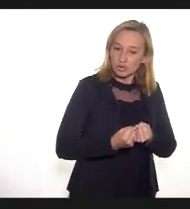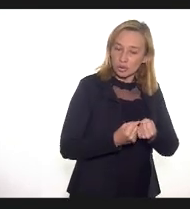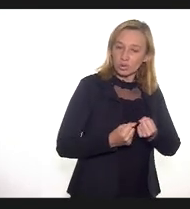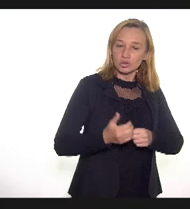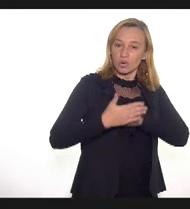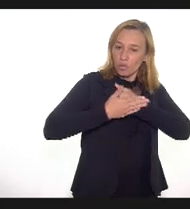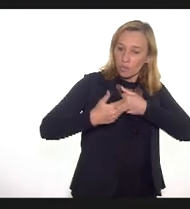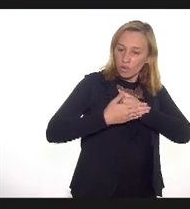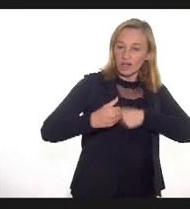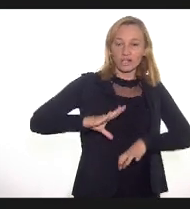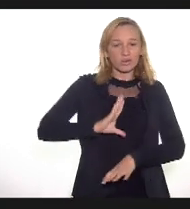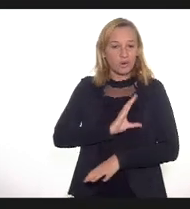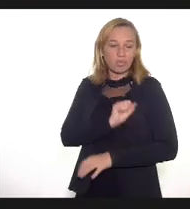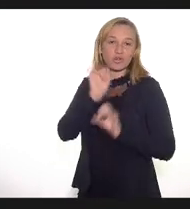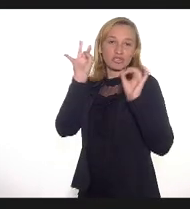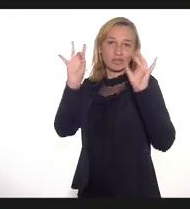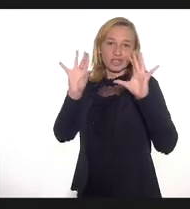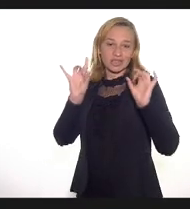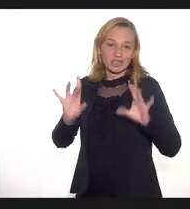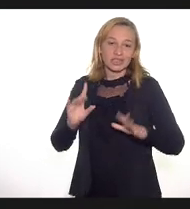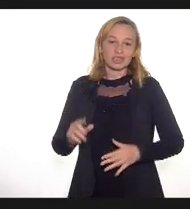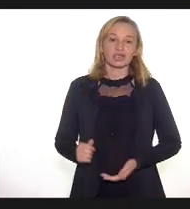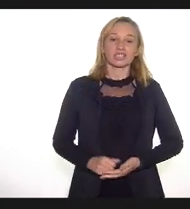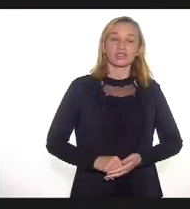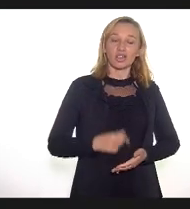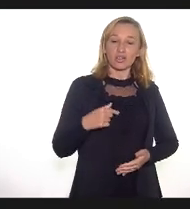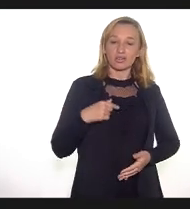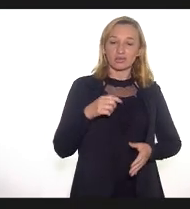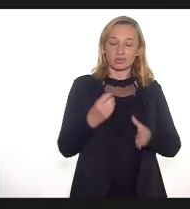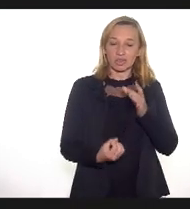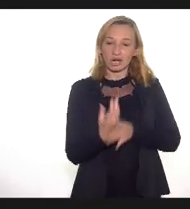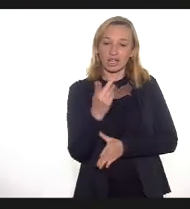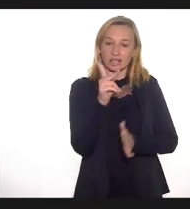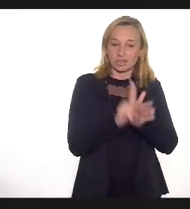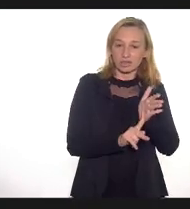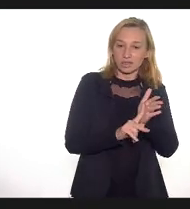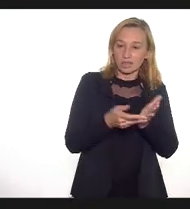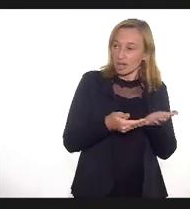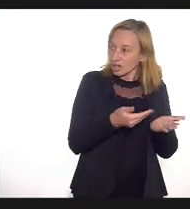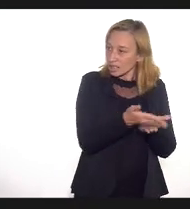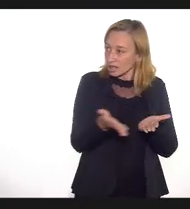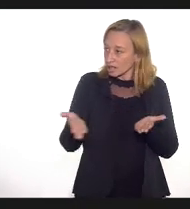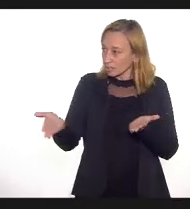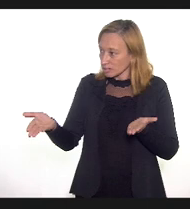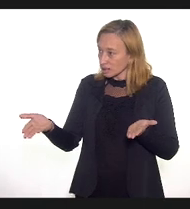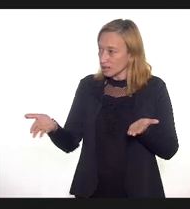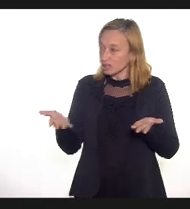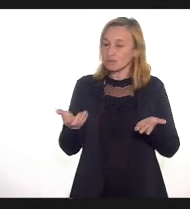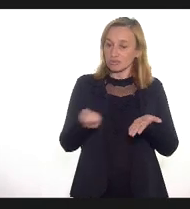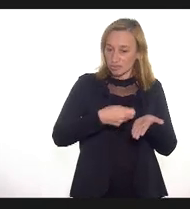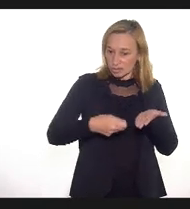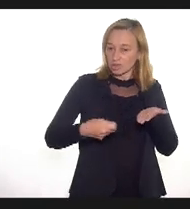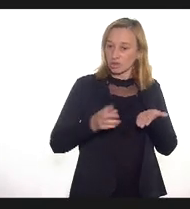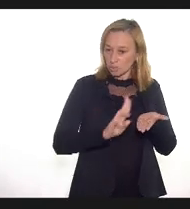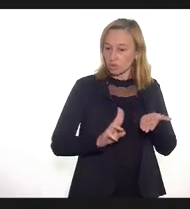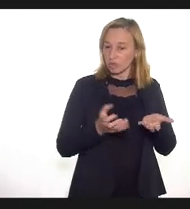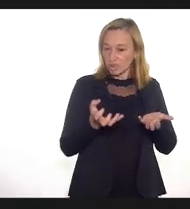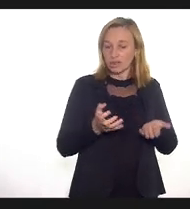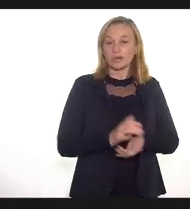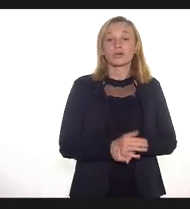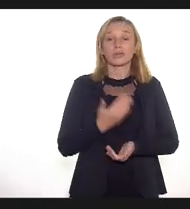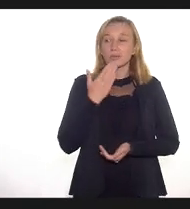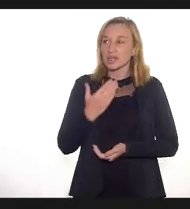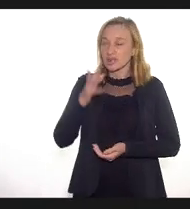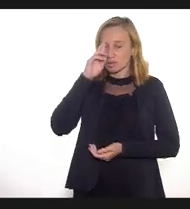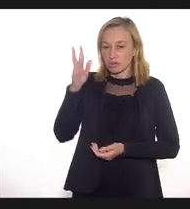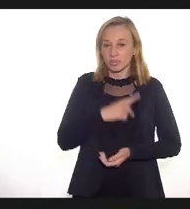um amor muito especial. Então, eu trouxe esse projeto, abro a coautoria a todos os deputados e queria fazer um apelo à Vossa Excelência,